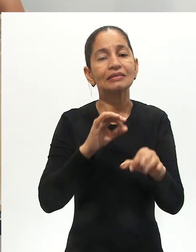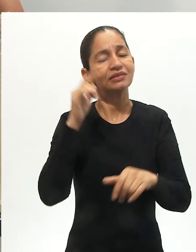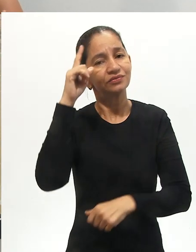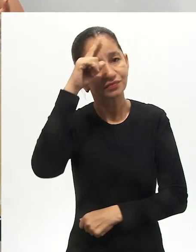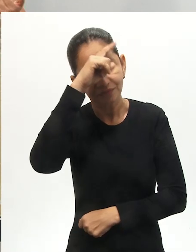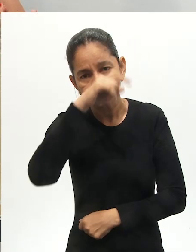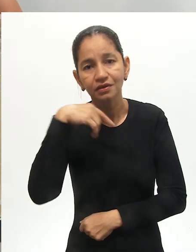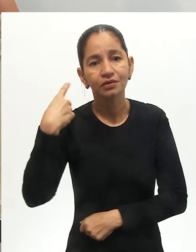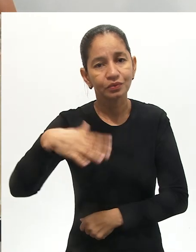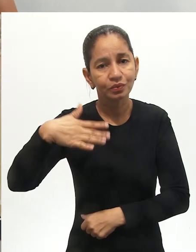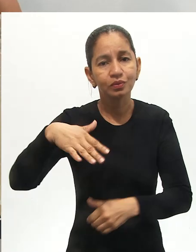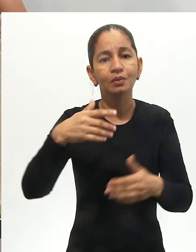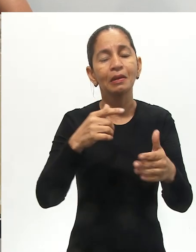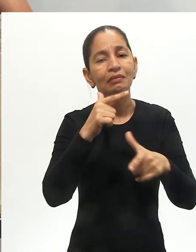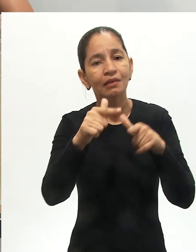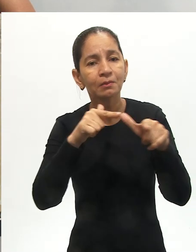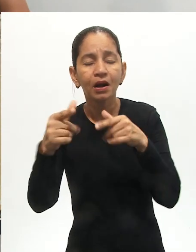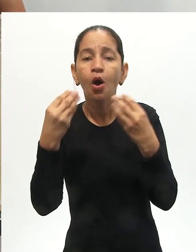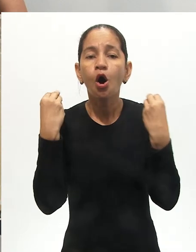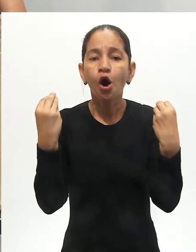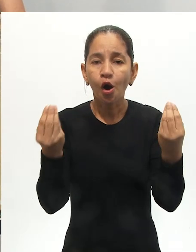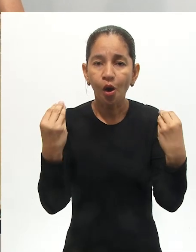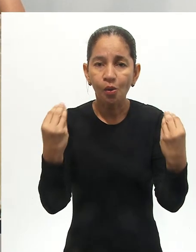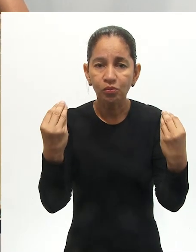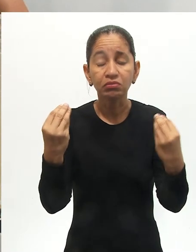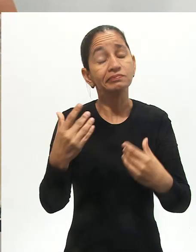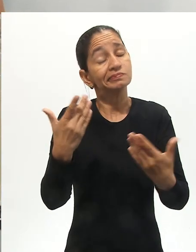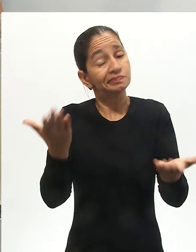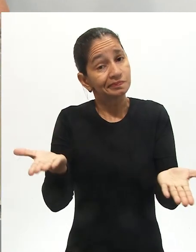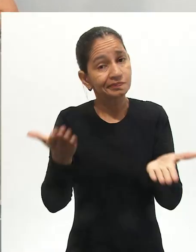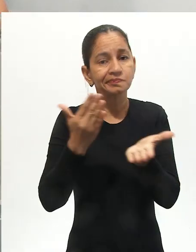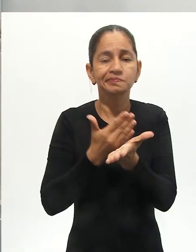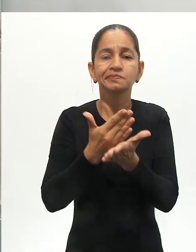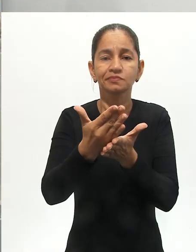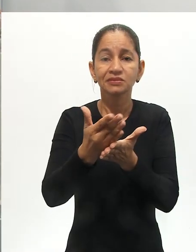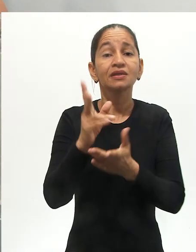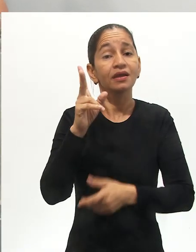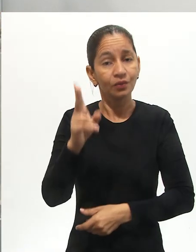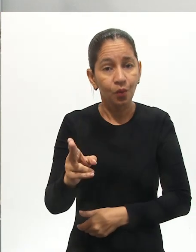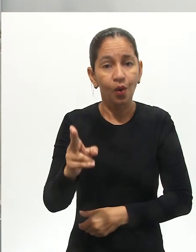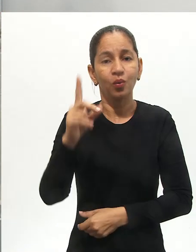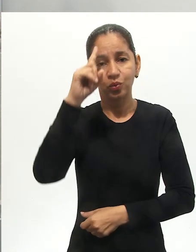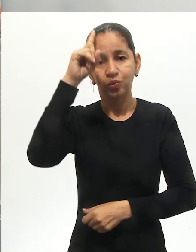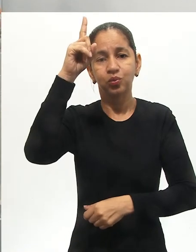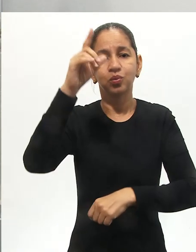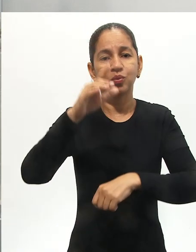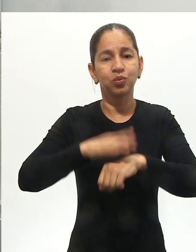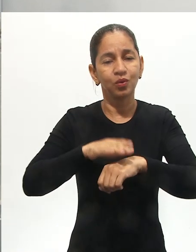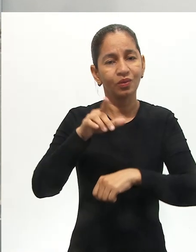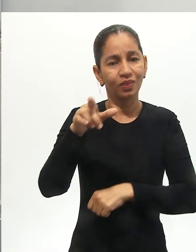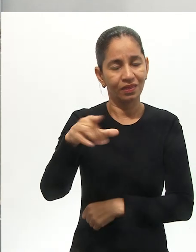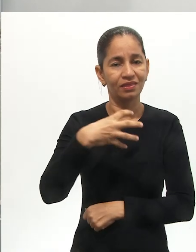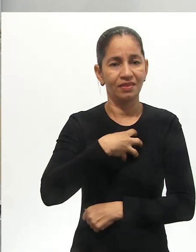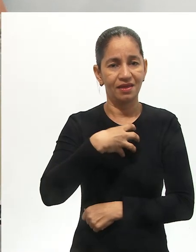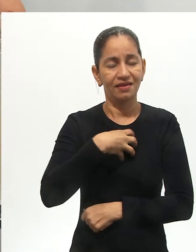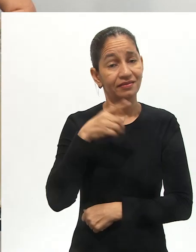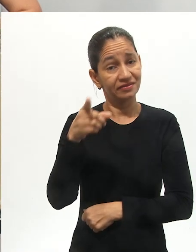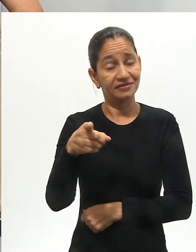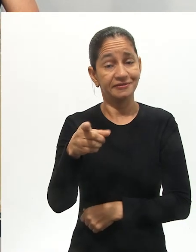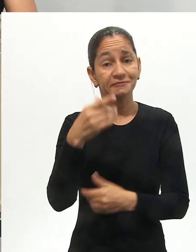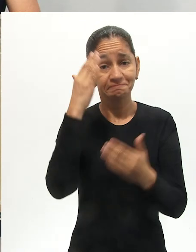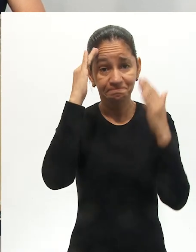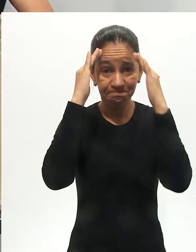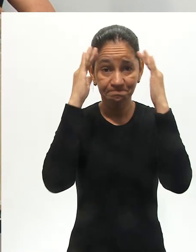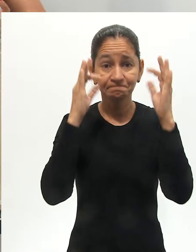têm dificuldades para conseguir emprego. E como que é reconhecido a partir dessa ideologia esse